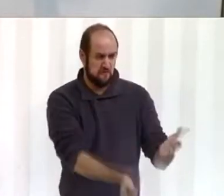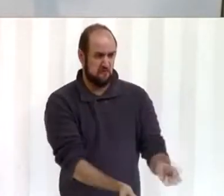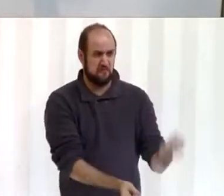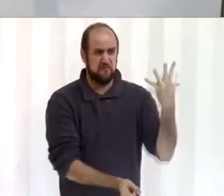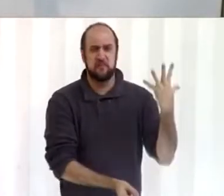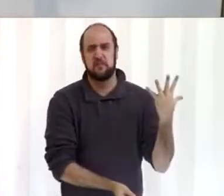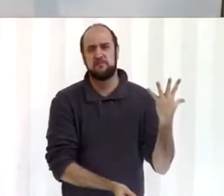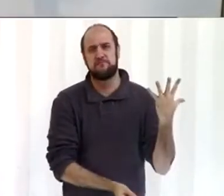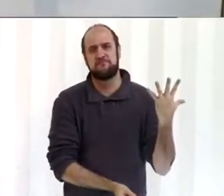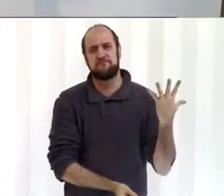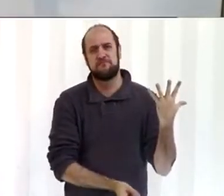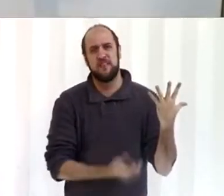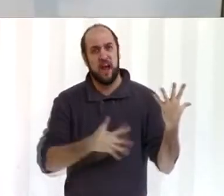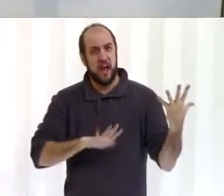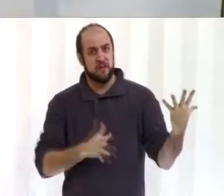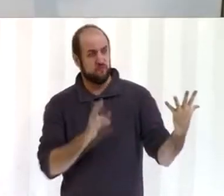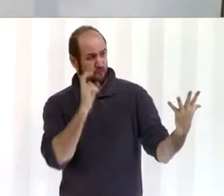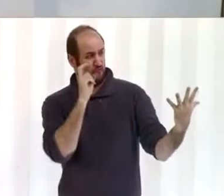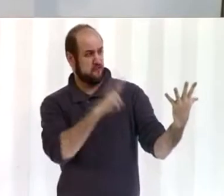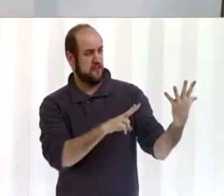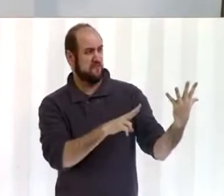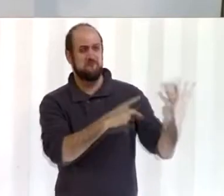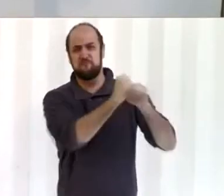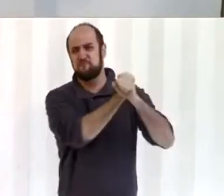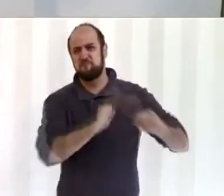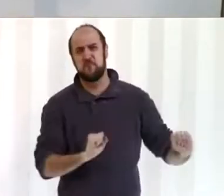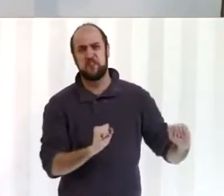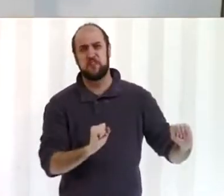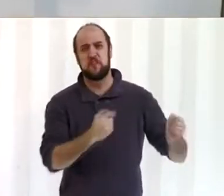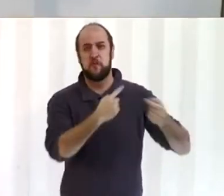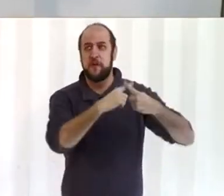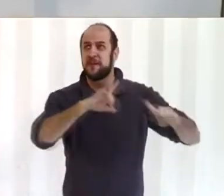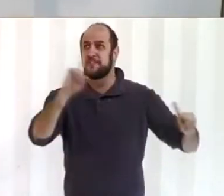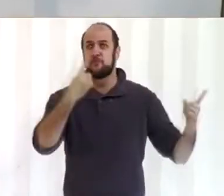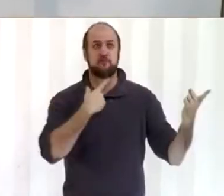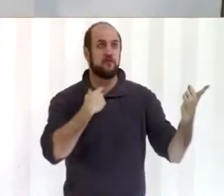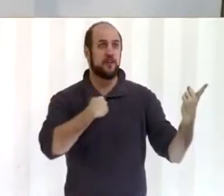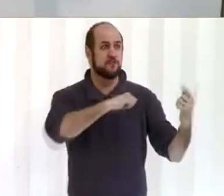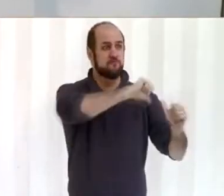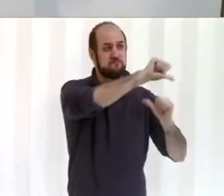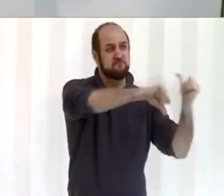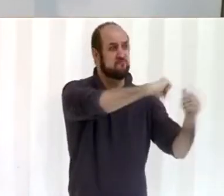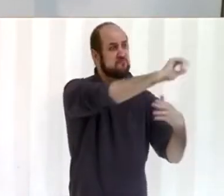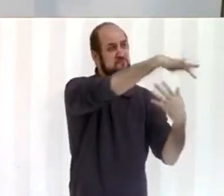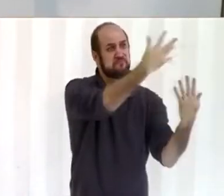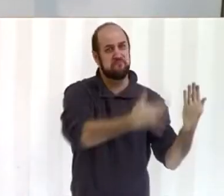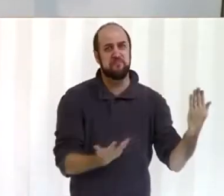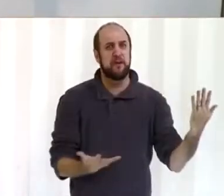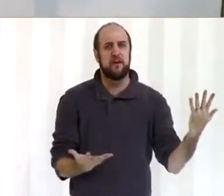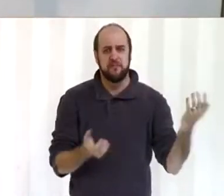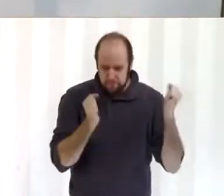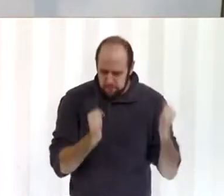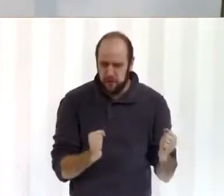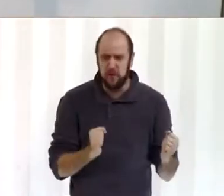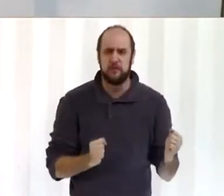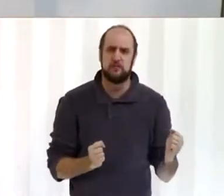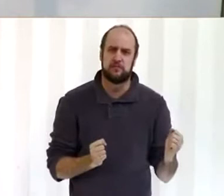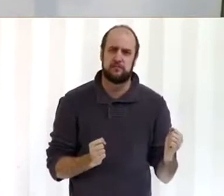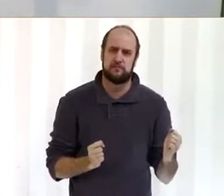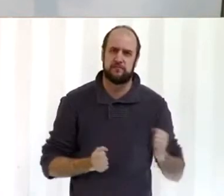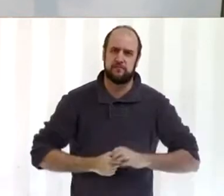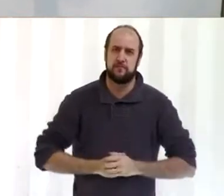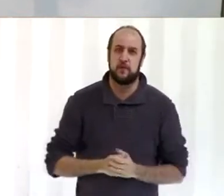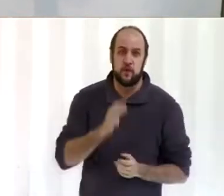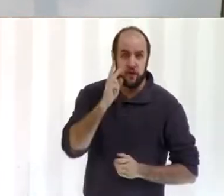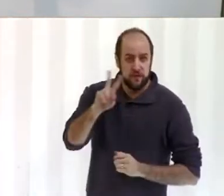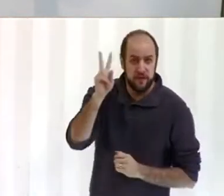ser aparentemente, humanamente impossível. Nós lemos histórias como Sara, que deu à